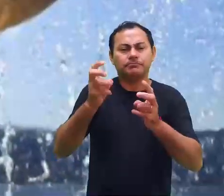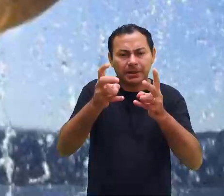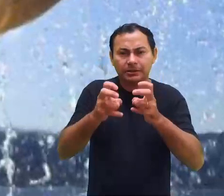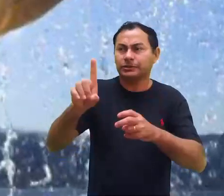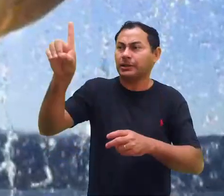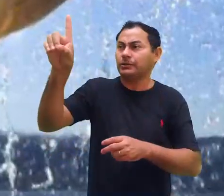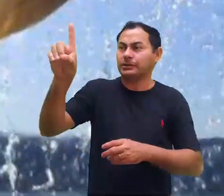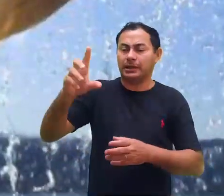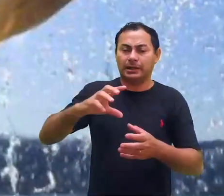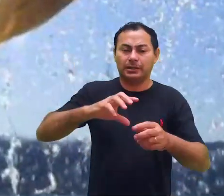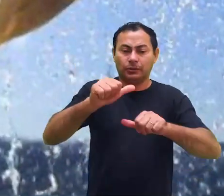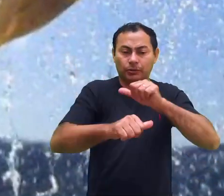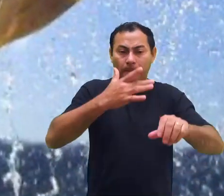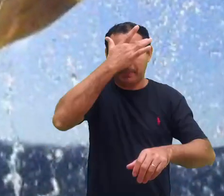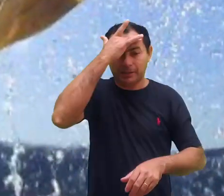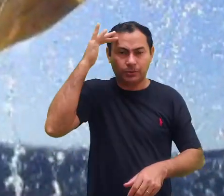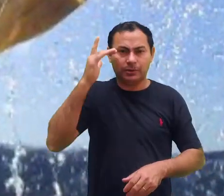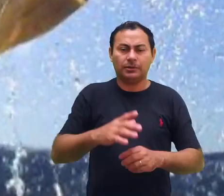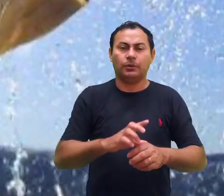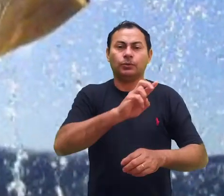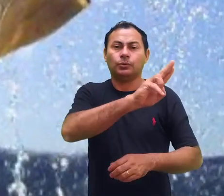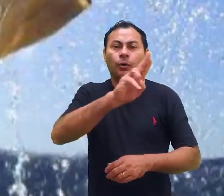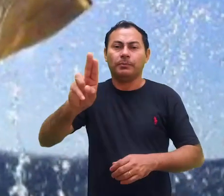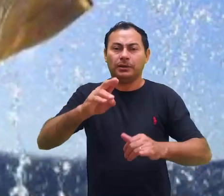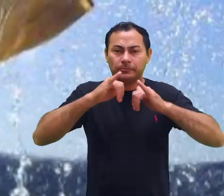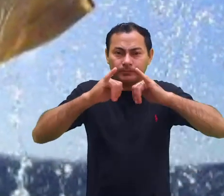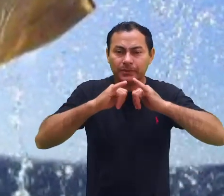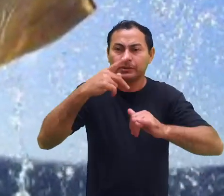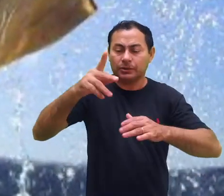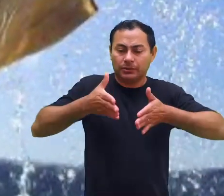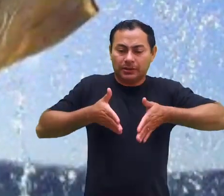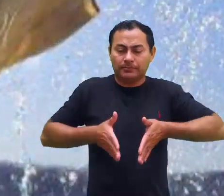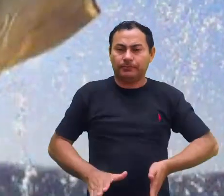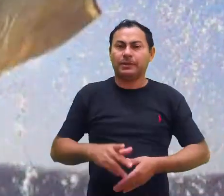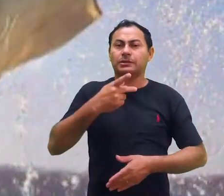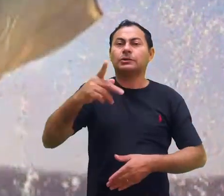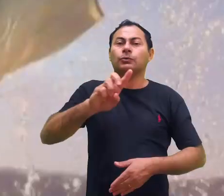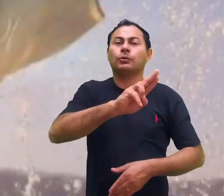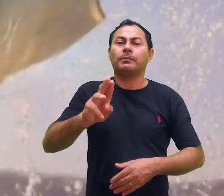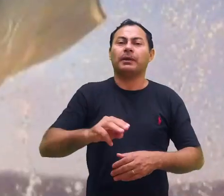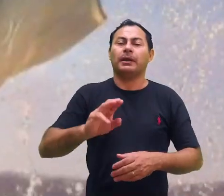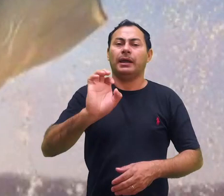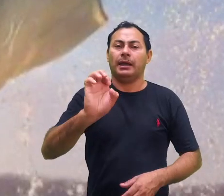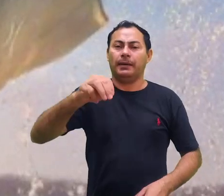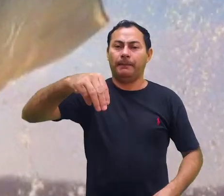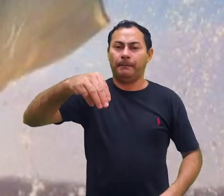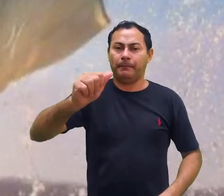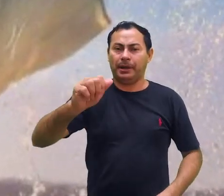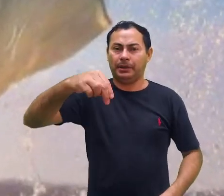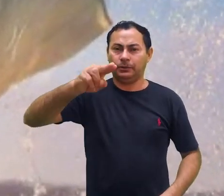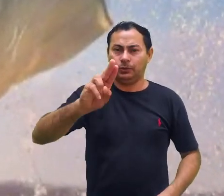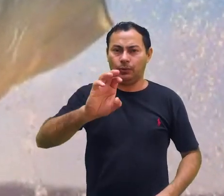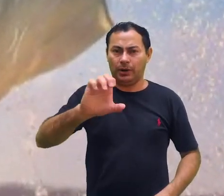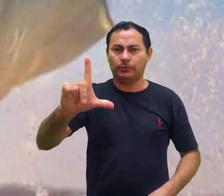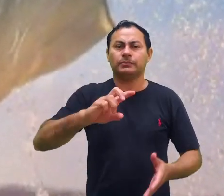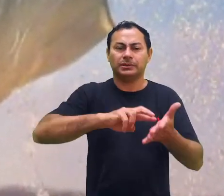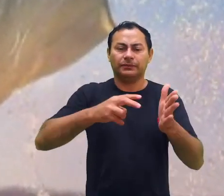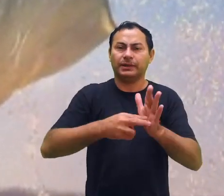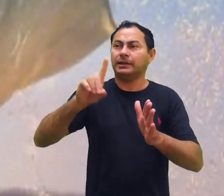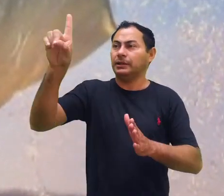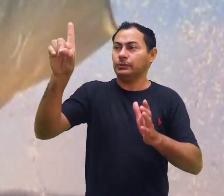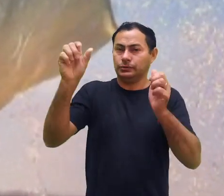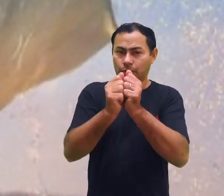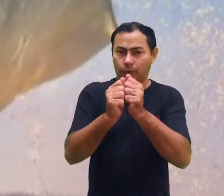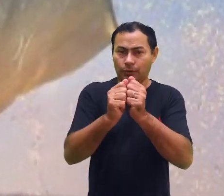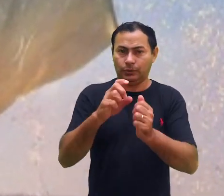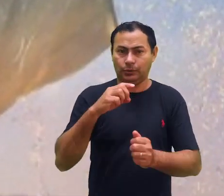em carne e seu nome, conforme a profecia que anuncia o seu nascimento, seu nome era Emanuel, que significa